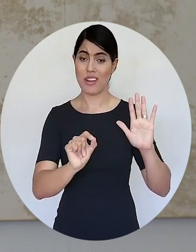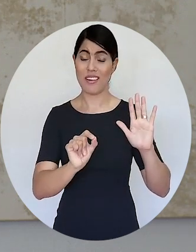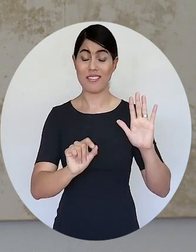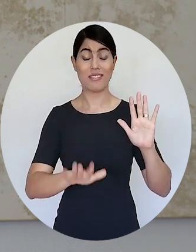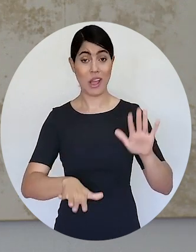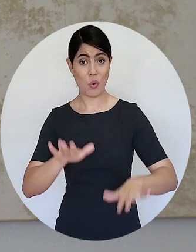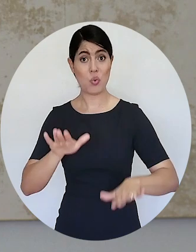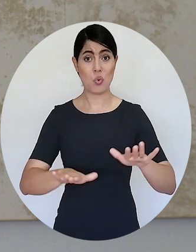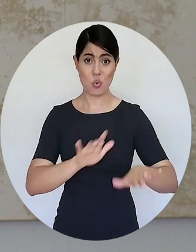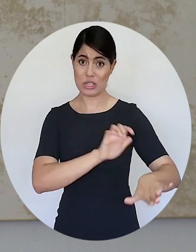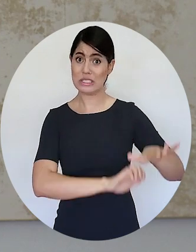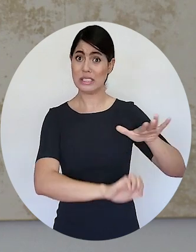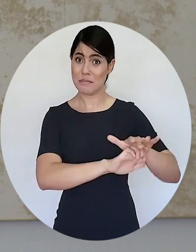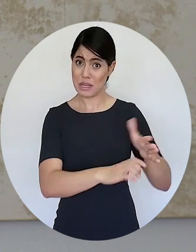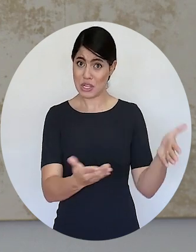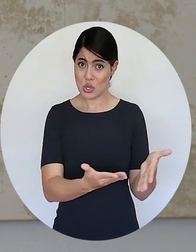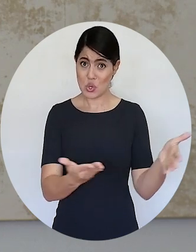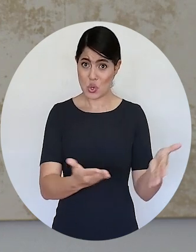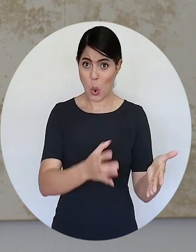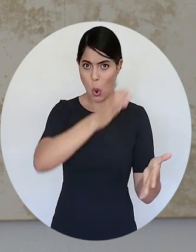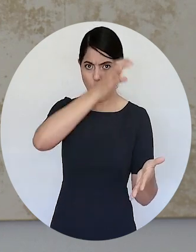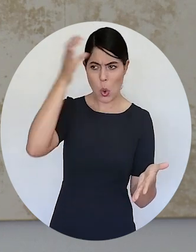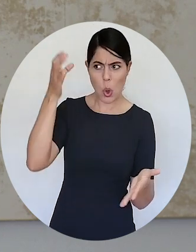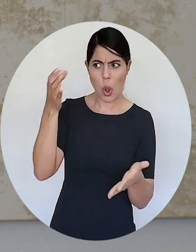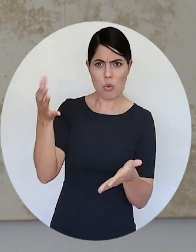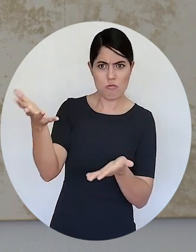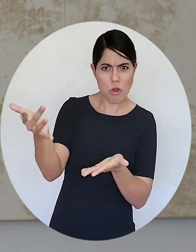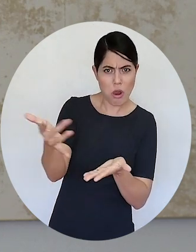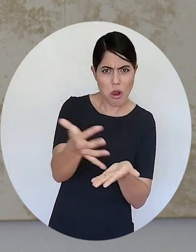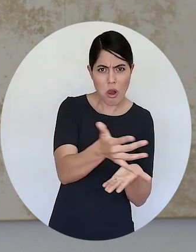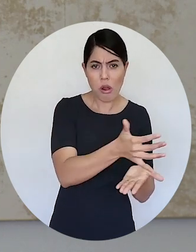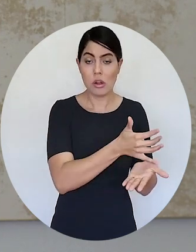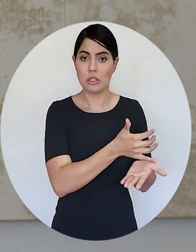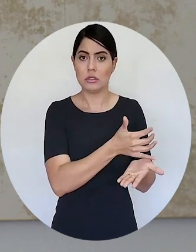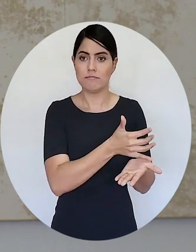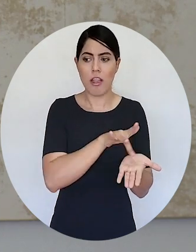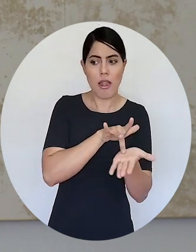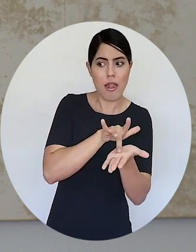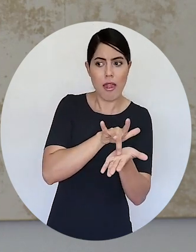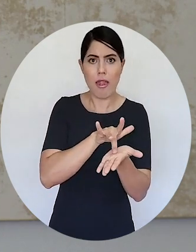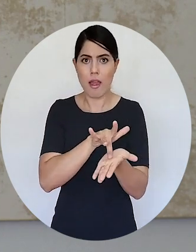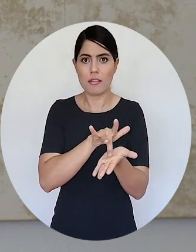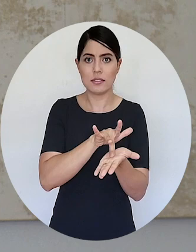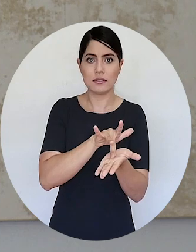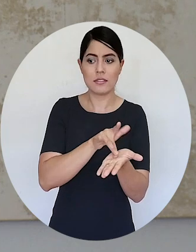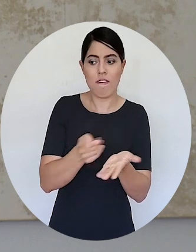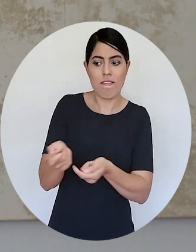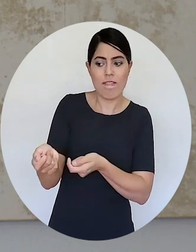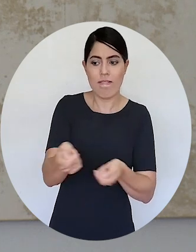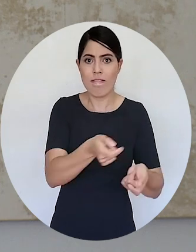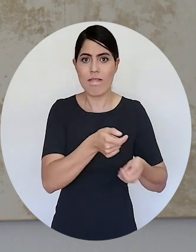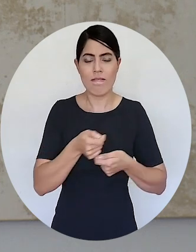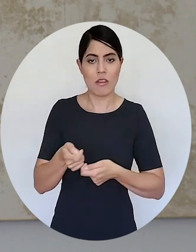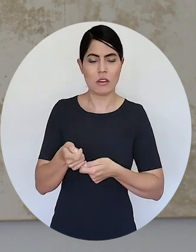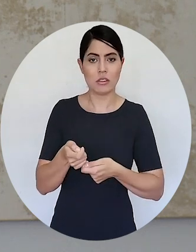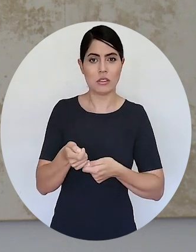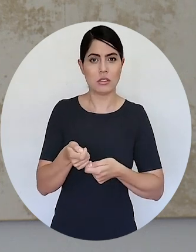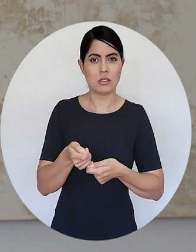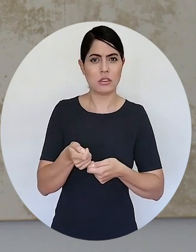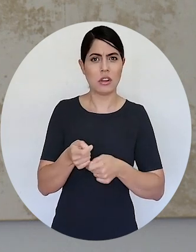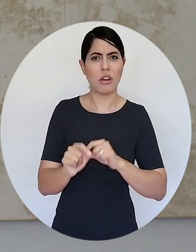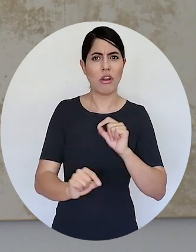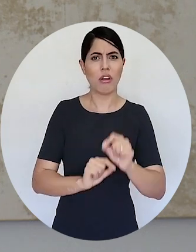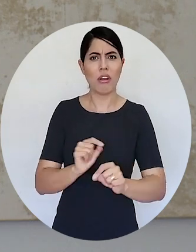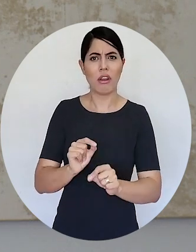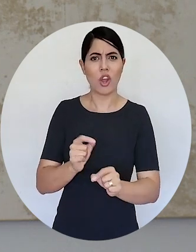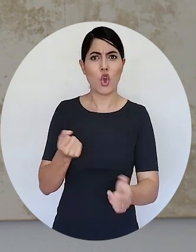temos startups hoje que, na verdade, praticam captação indevida de clientela, na verdade, enganam seus clientes,